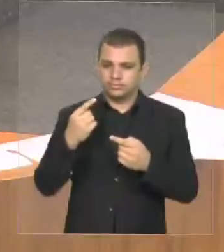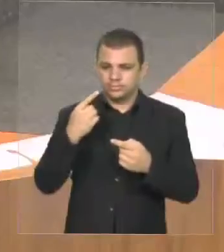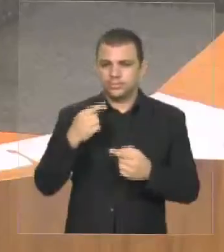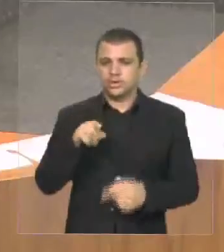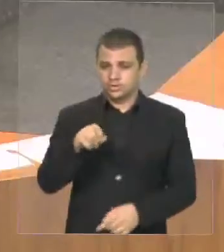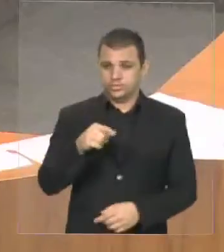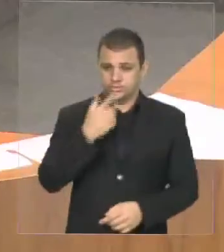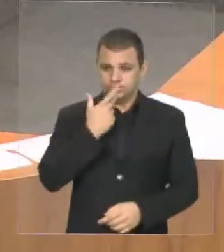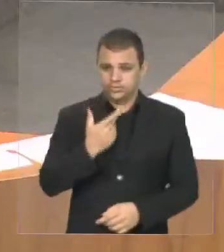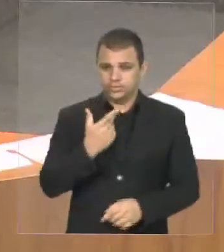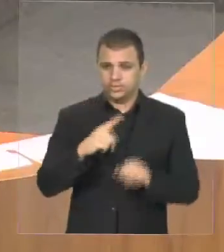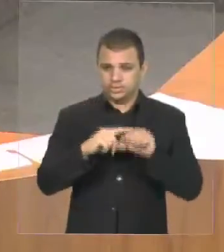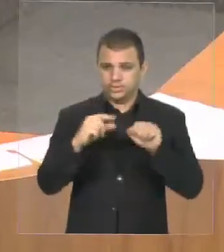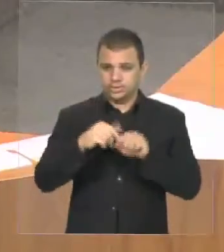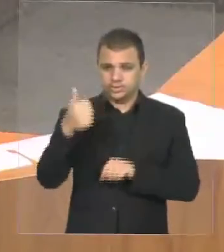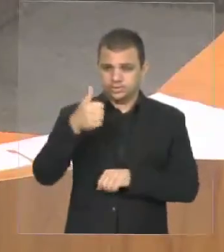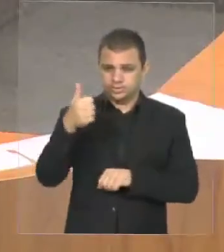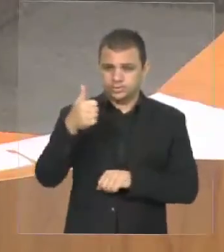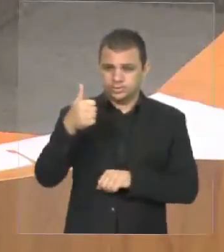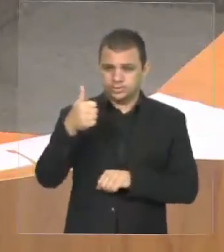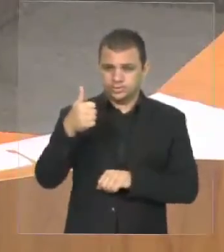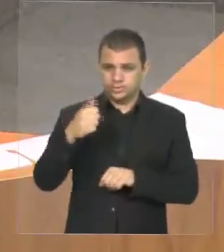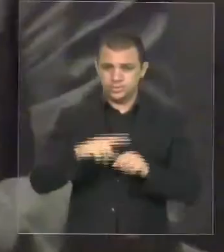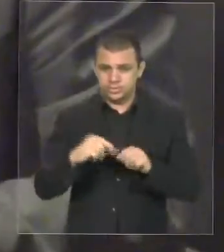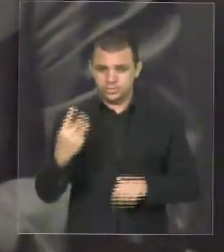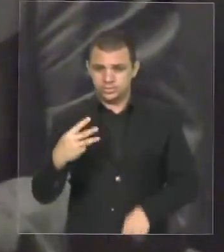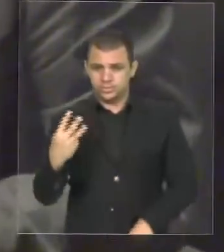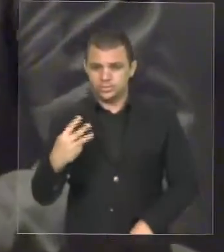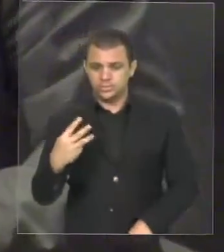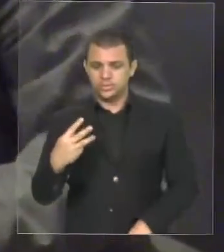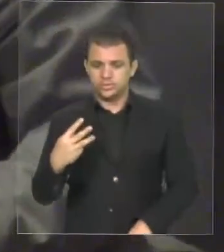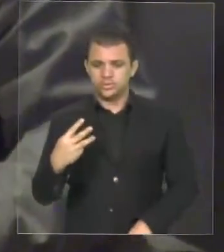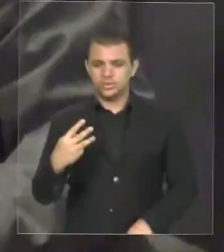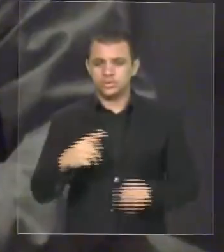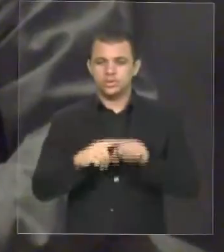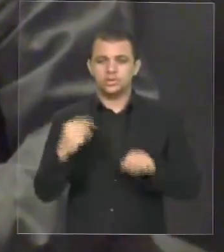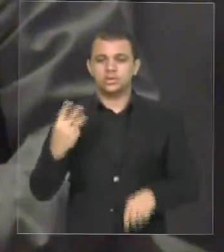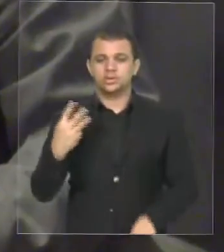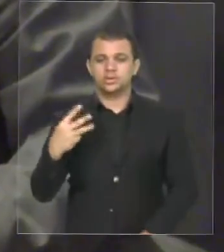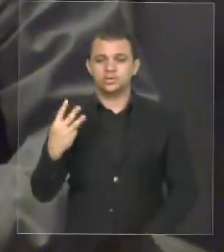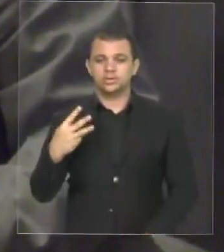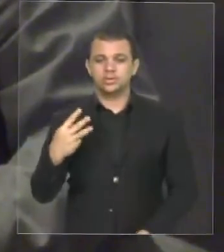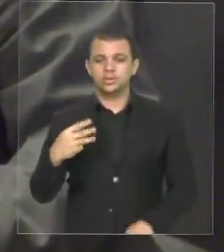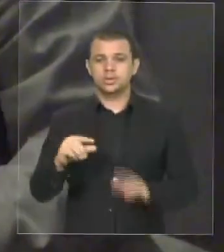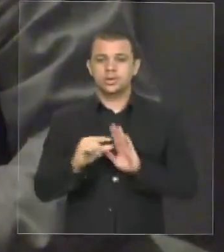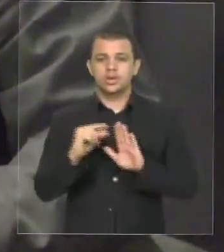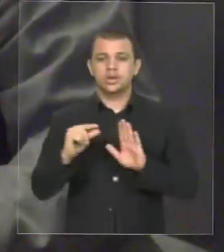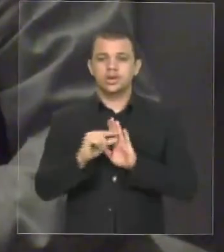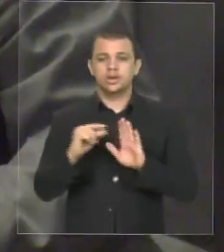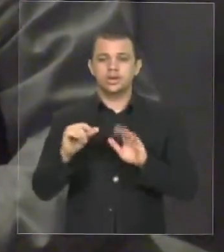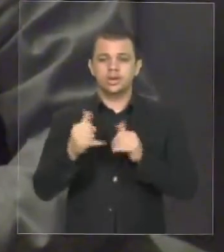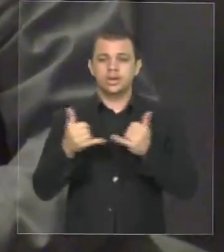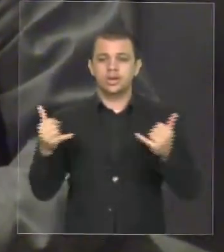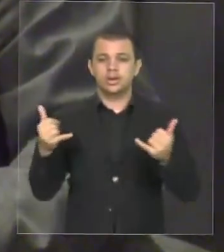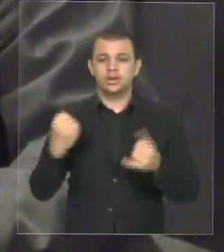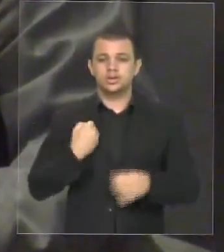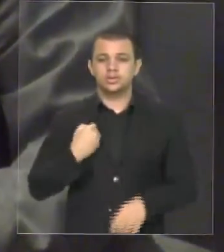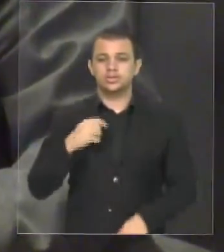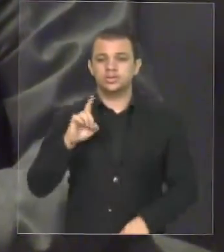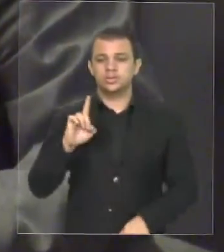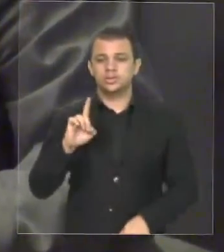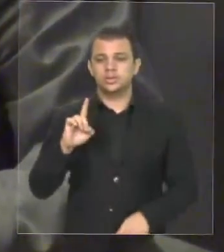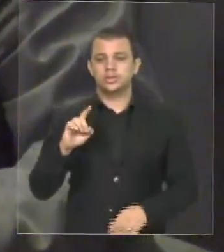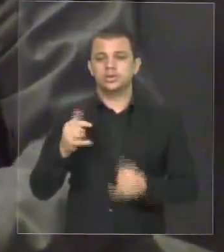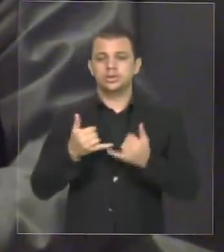falando em relação ao artigo 1º do projeto de lei. Artigo 3º. No caso do artigo 3º, as alíneas, fala das alíneas D e L,